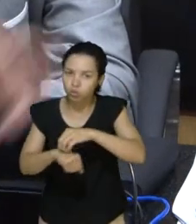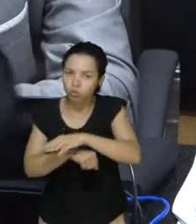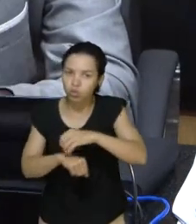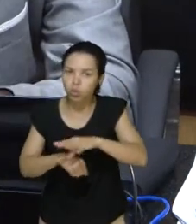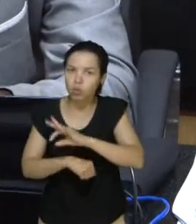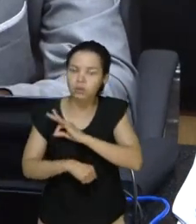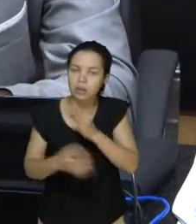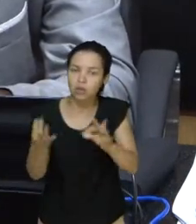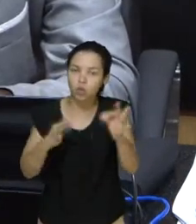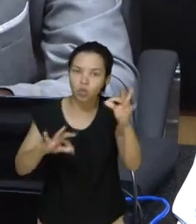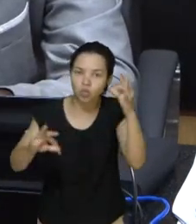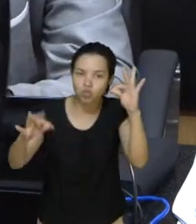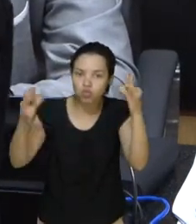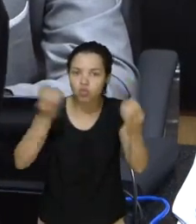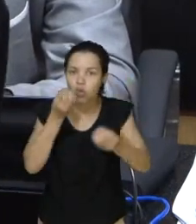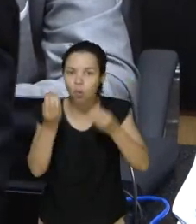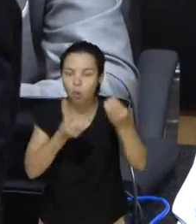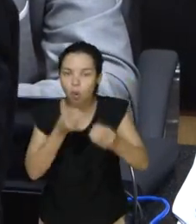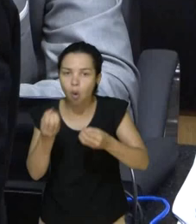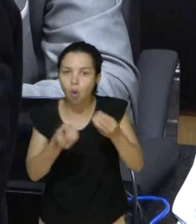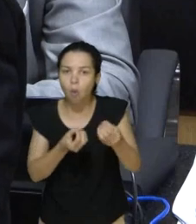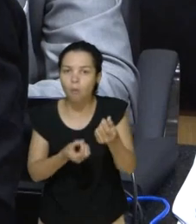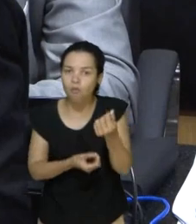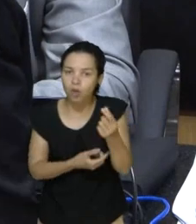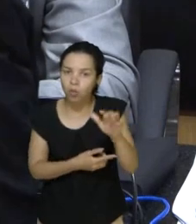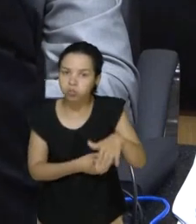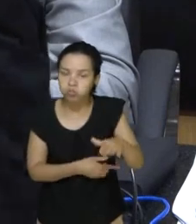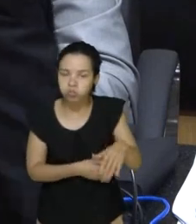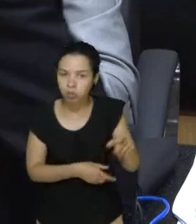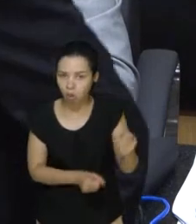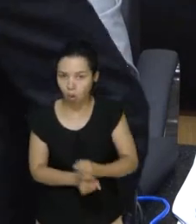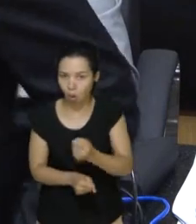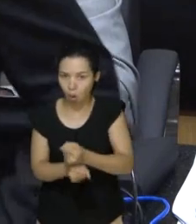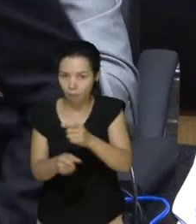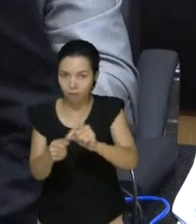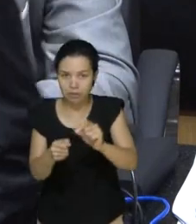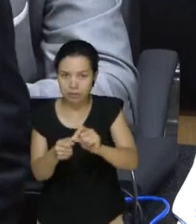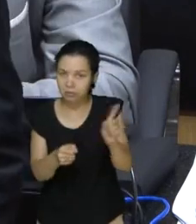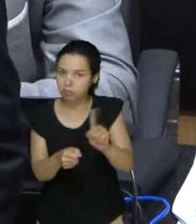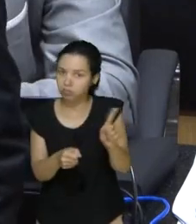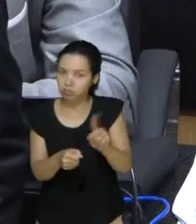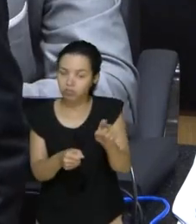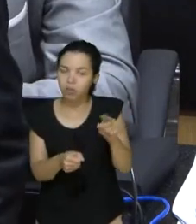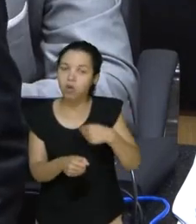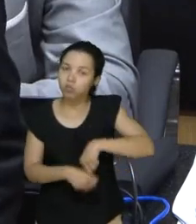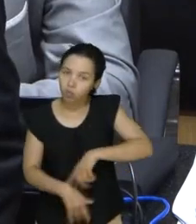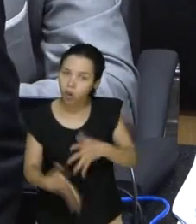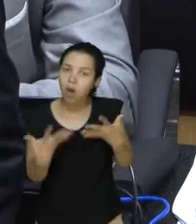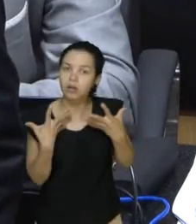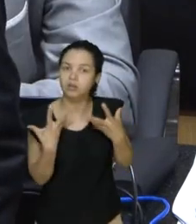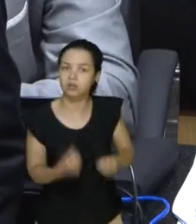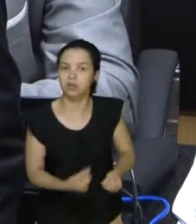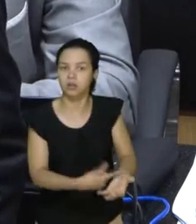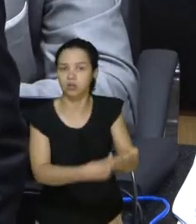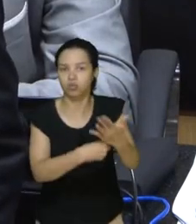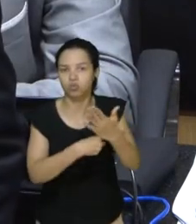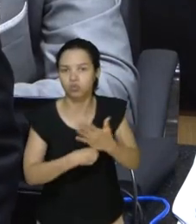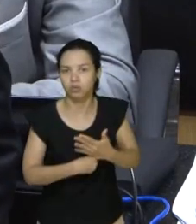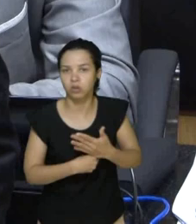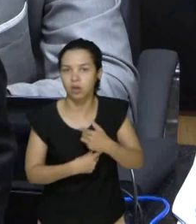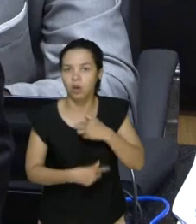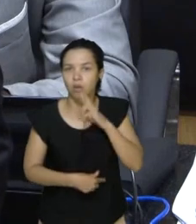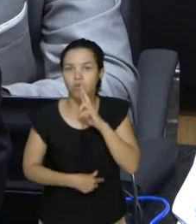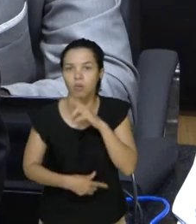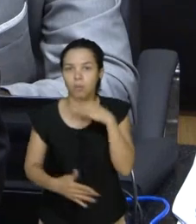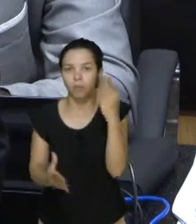preços diferenciados, e eles não iam fazer a obra, tanto é que não fizeram. E a gente aceitou isso, pois eu respondo processo até hoje por